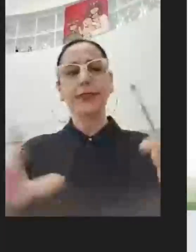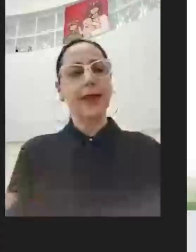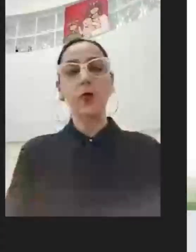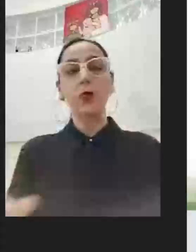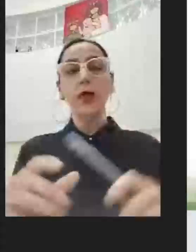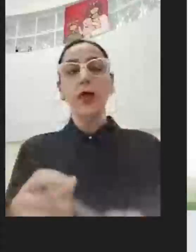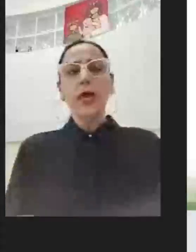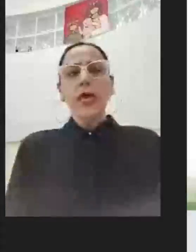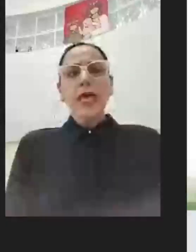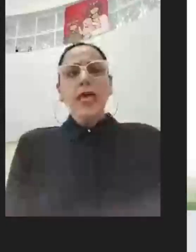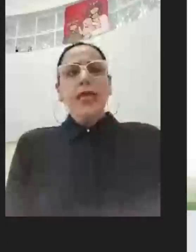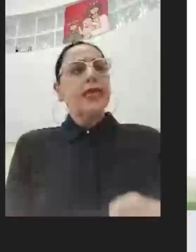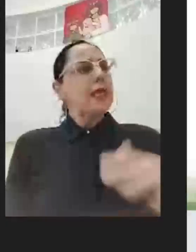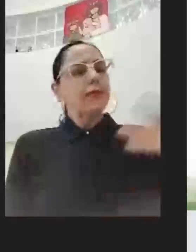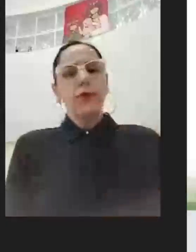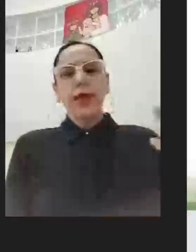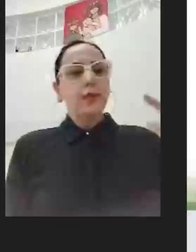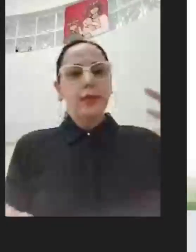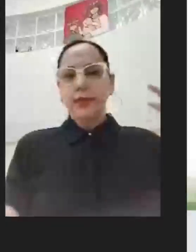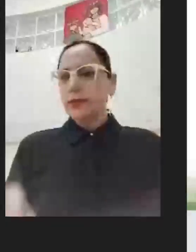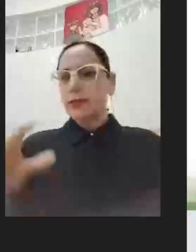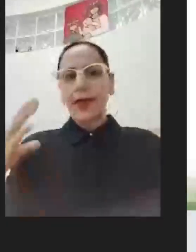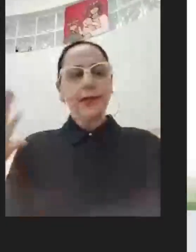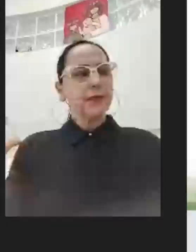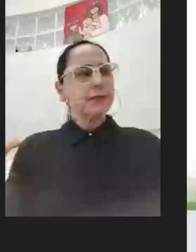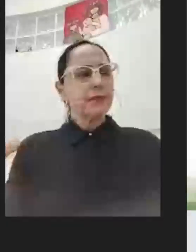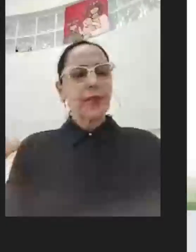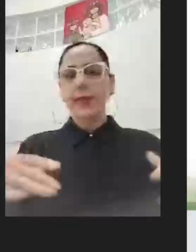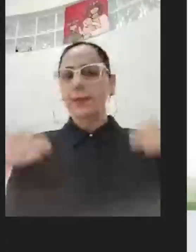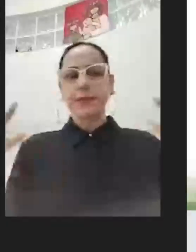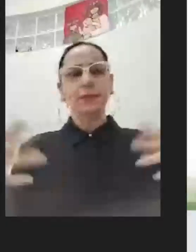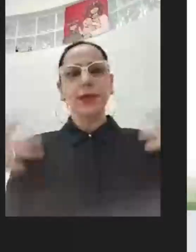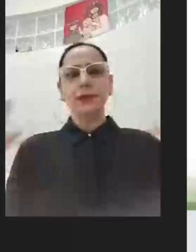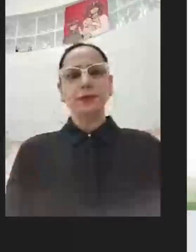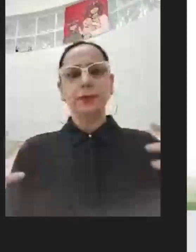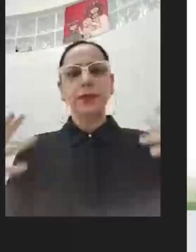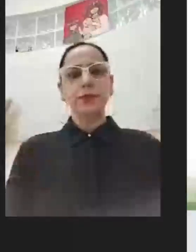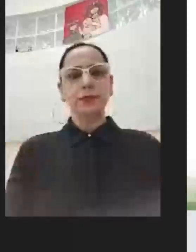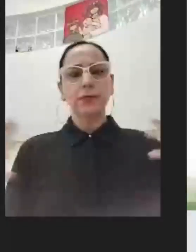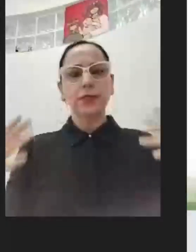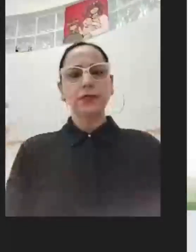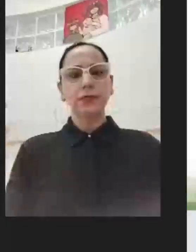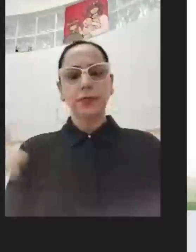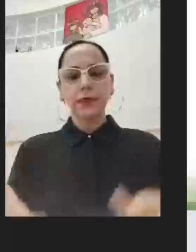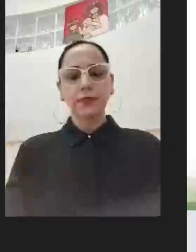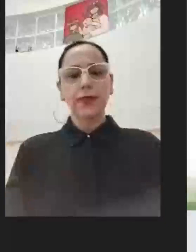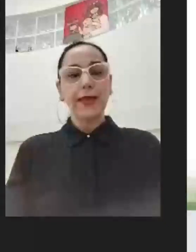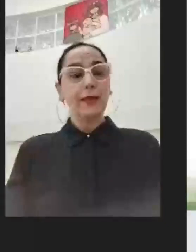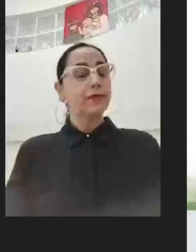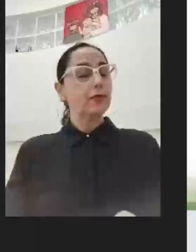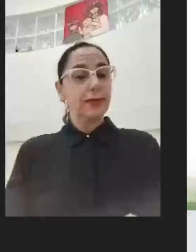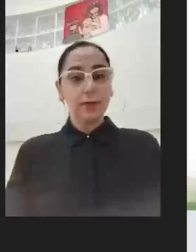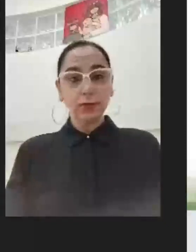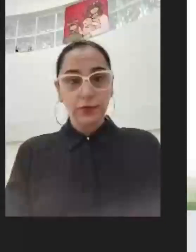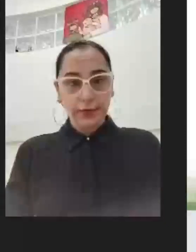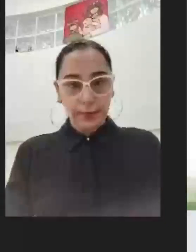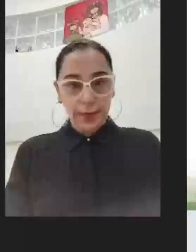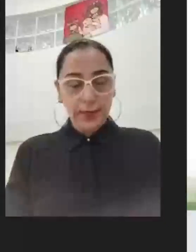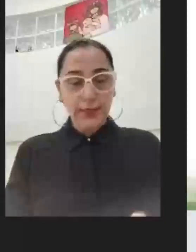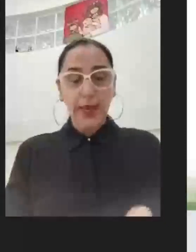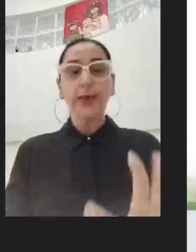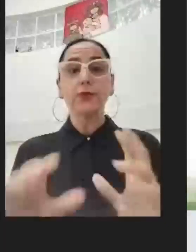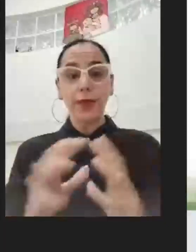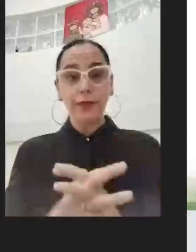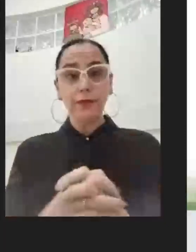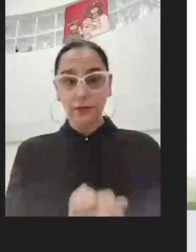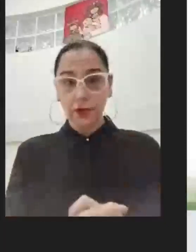botar a ocitocina e tal. E levou, ela não entendeu nada. Aí a pressão dela subindo, subindo, subindo. Daí ela falou que estava com